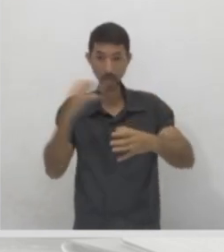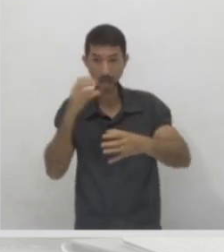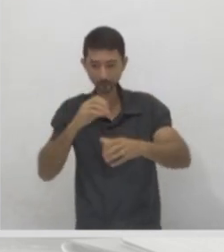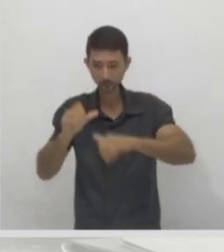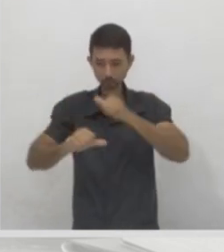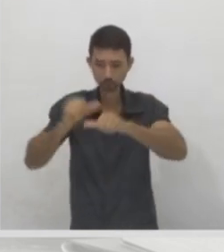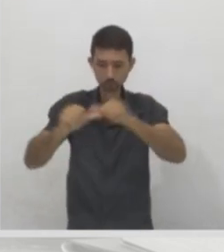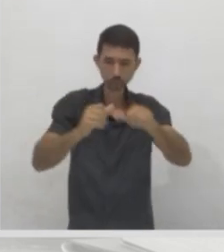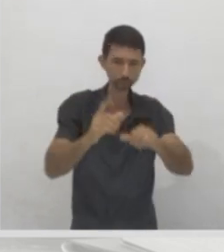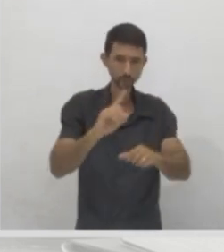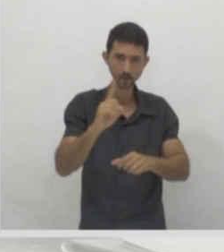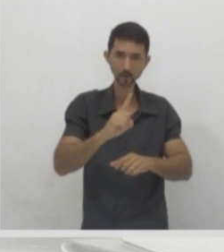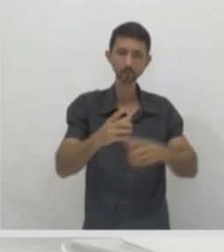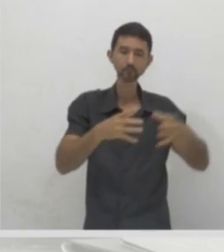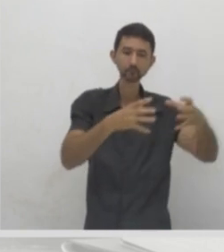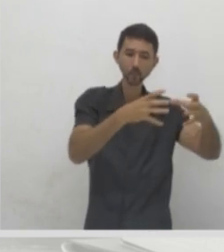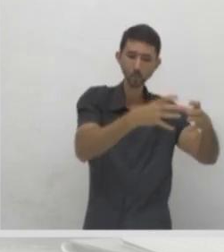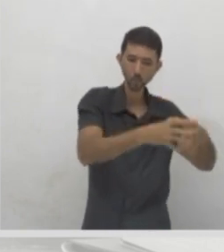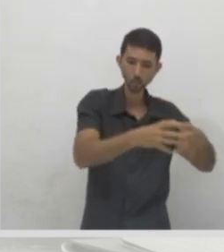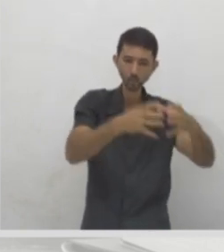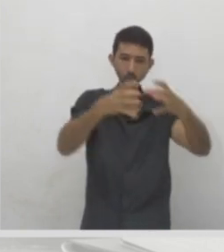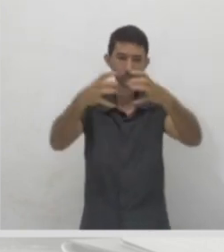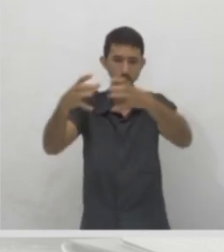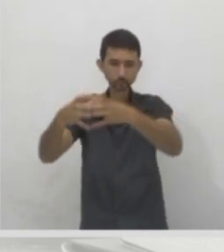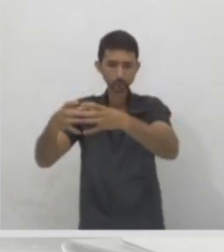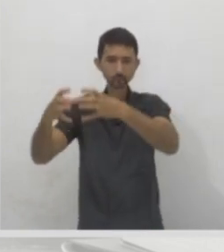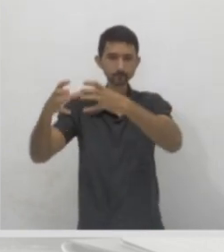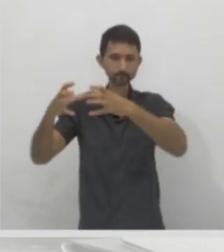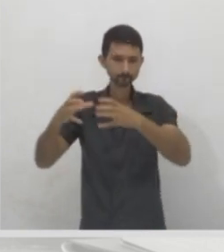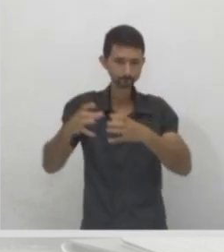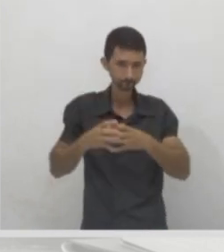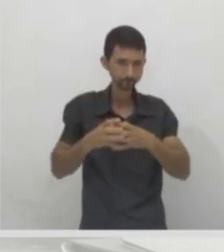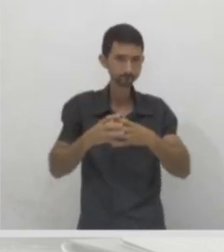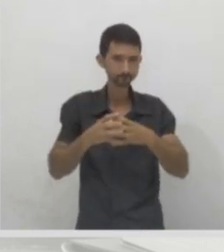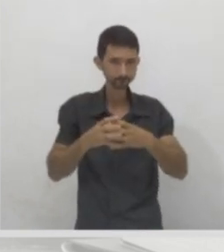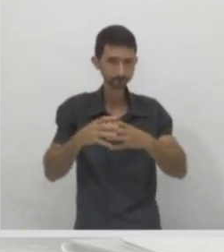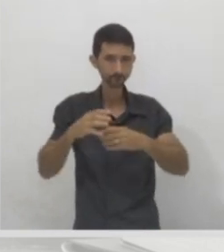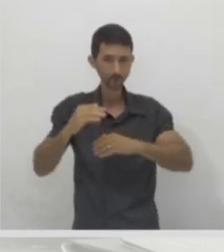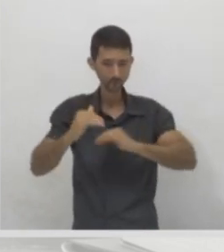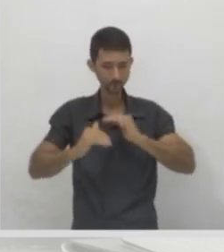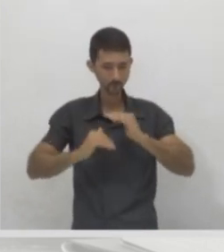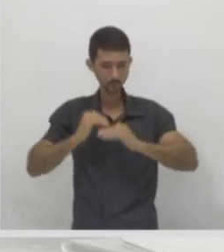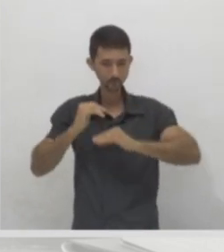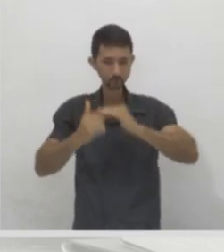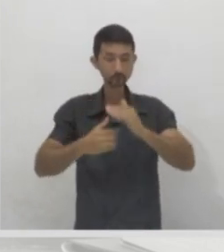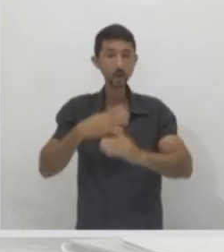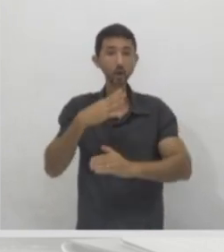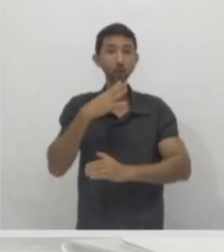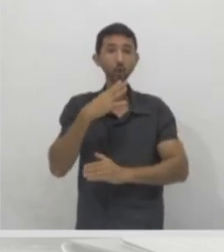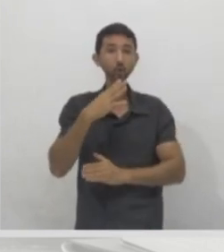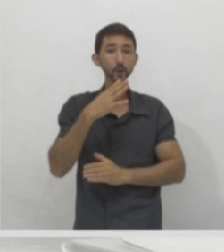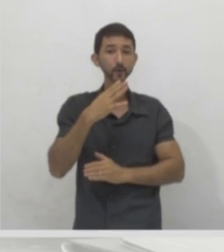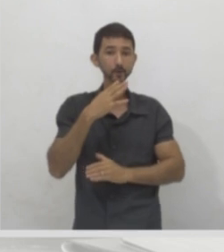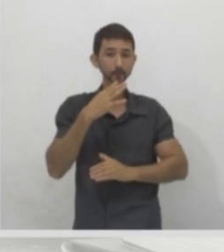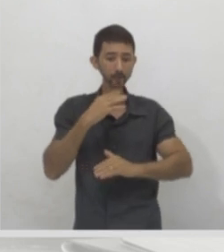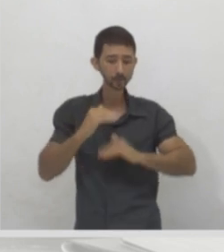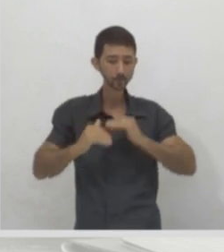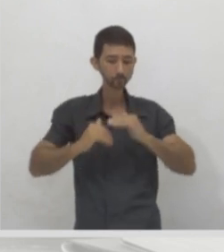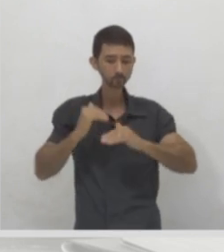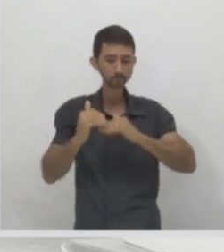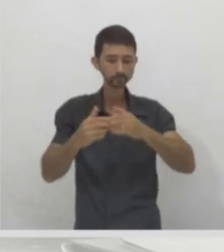em todo o planeta, mas alguns grupos vão tendo o conhecimento